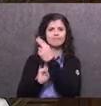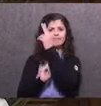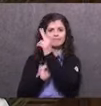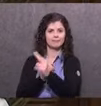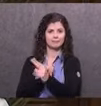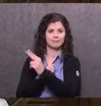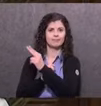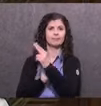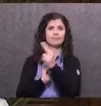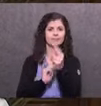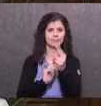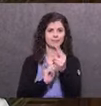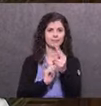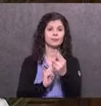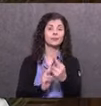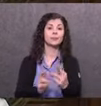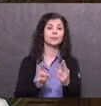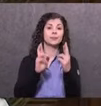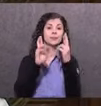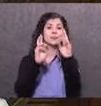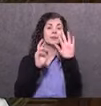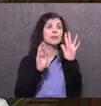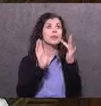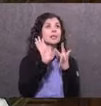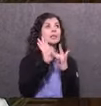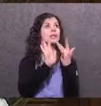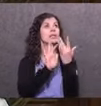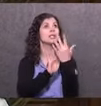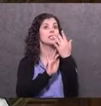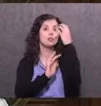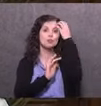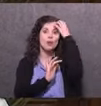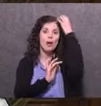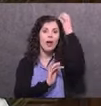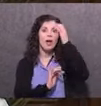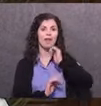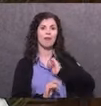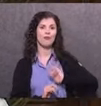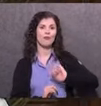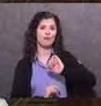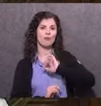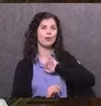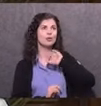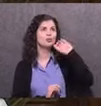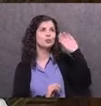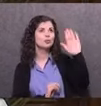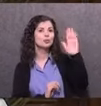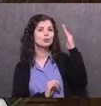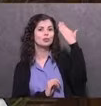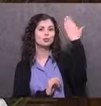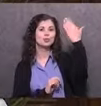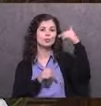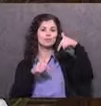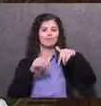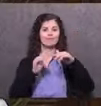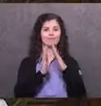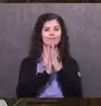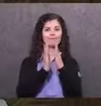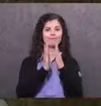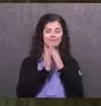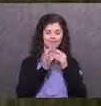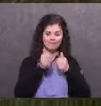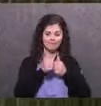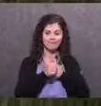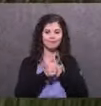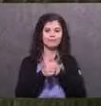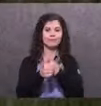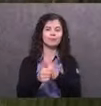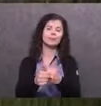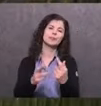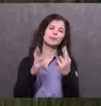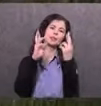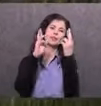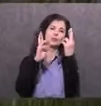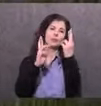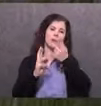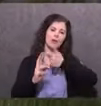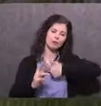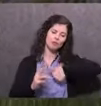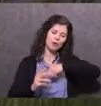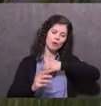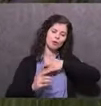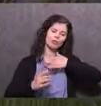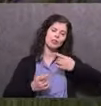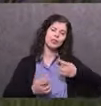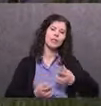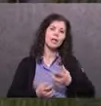para que, acompanhando a Cristo, nosso Rei, nesta celebração festiva, mereçamos entrar com Ele na